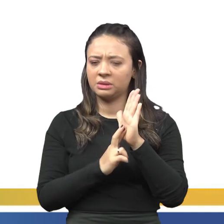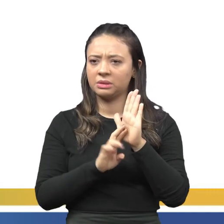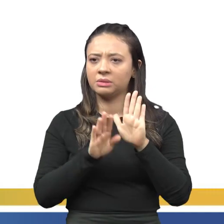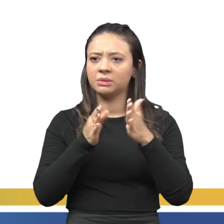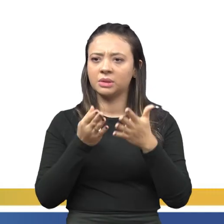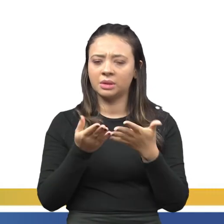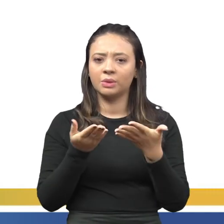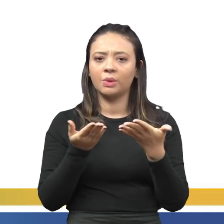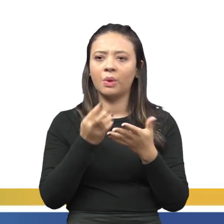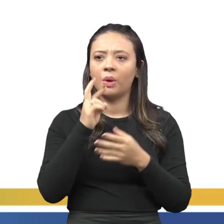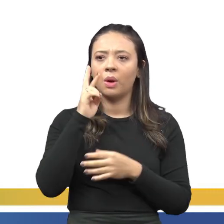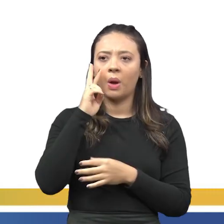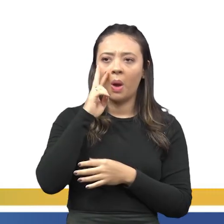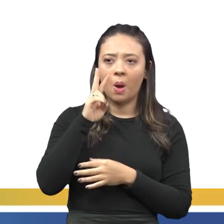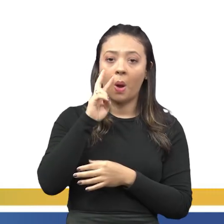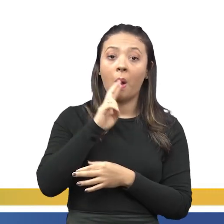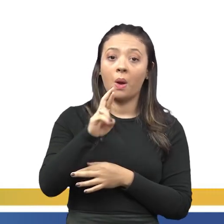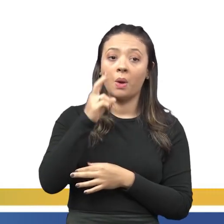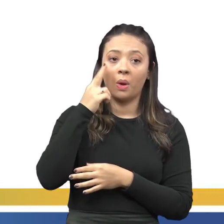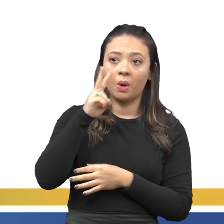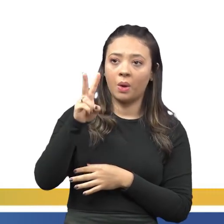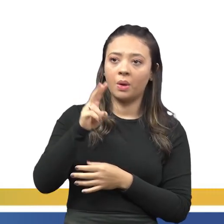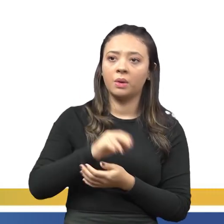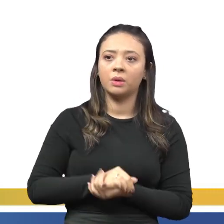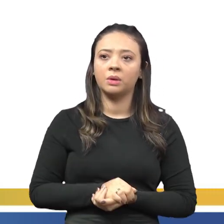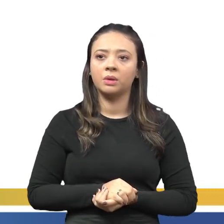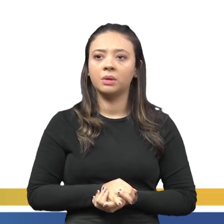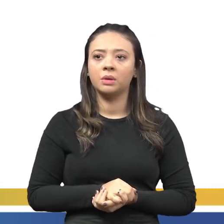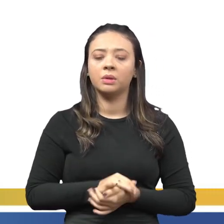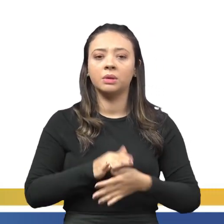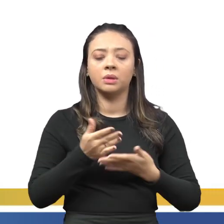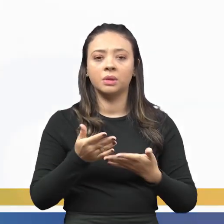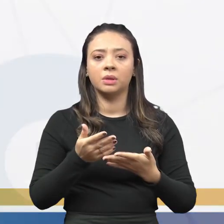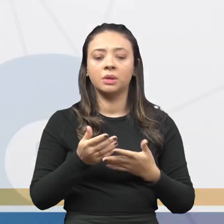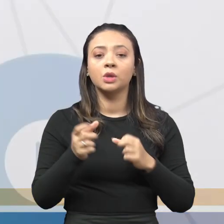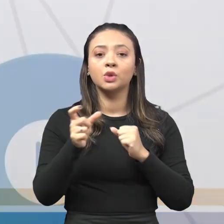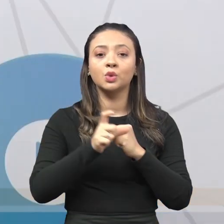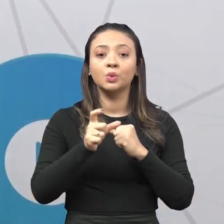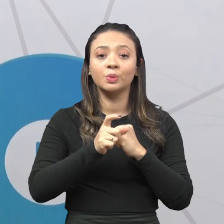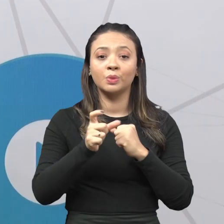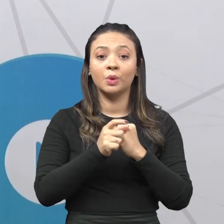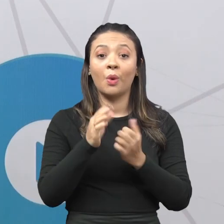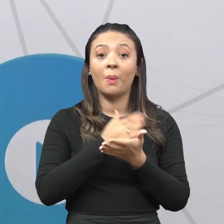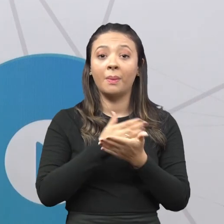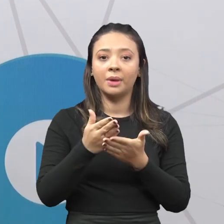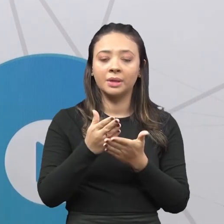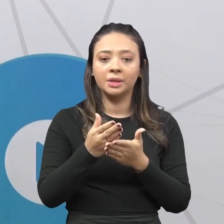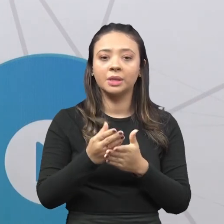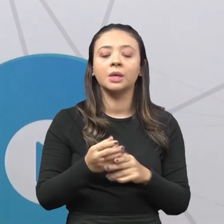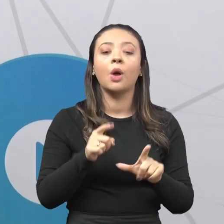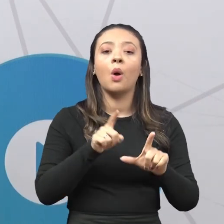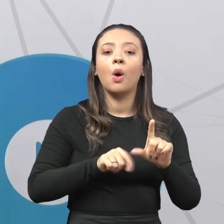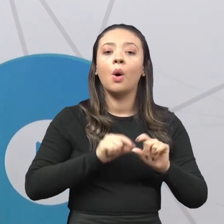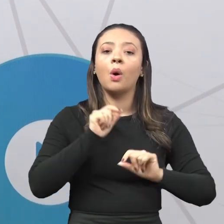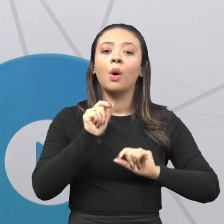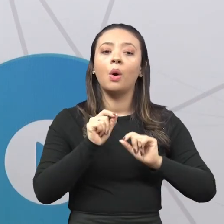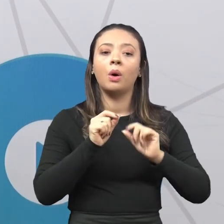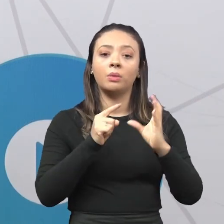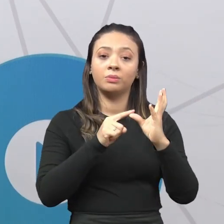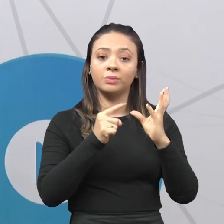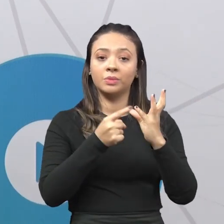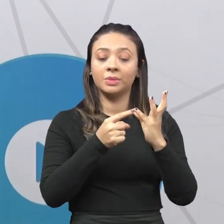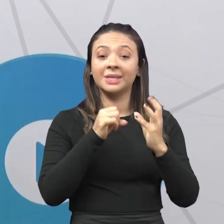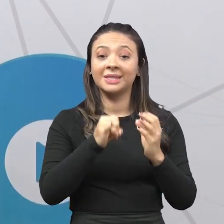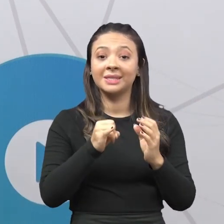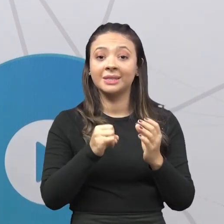uma? Lembram das regras? Então, vamos ver aí a resposta juntos. Lembram que para substantivos que começam com